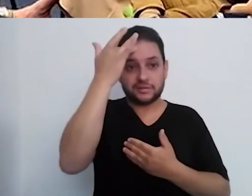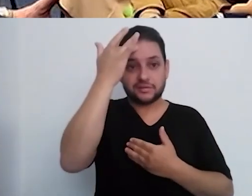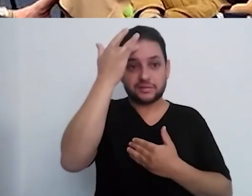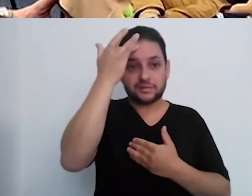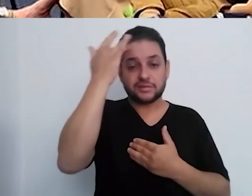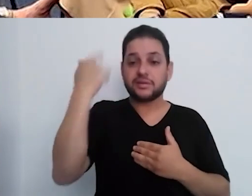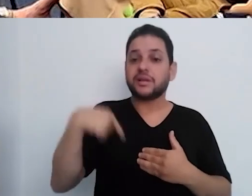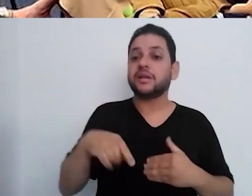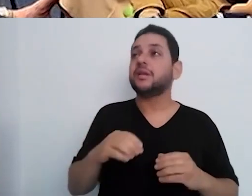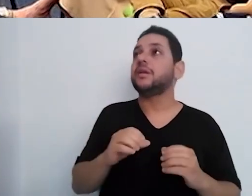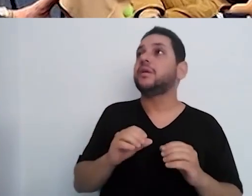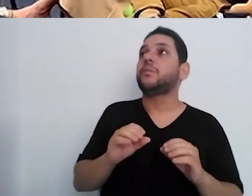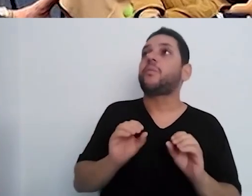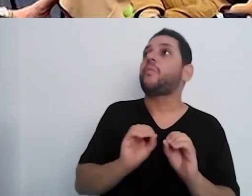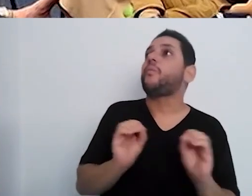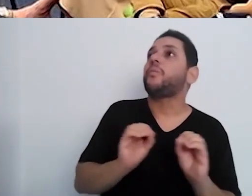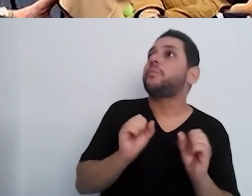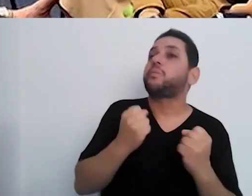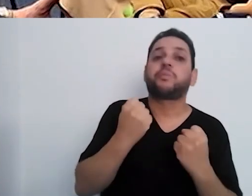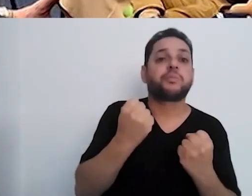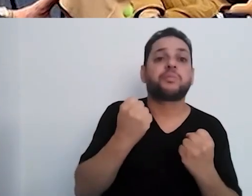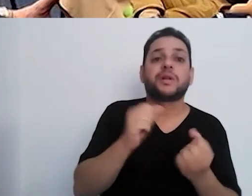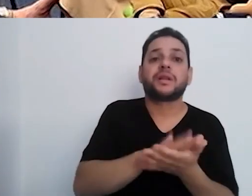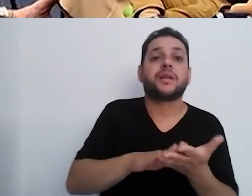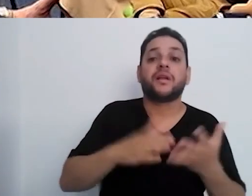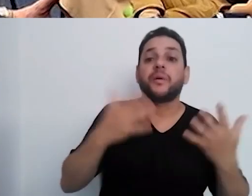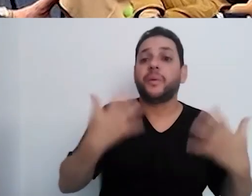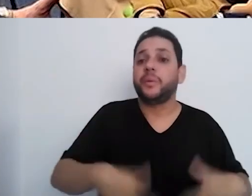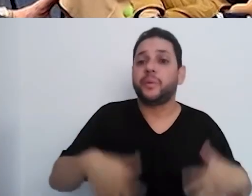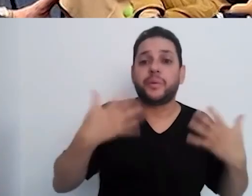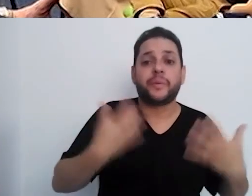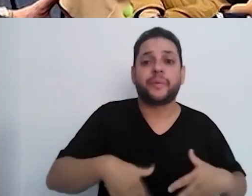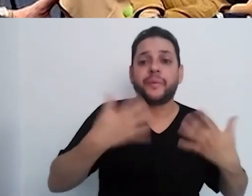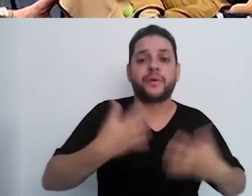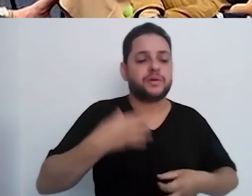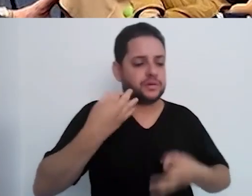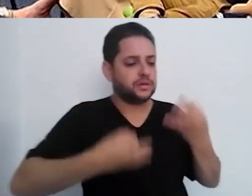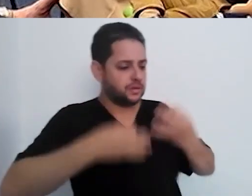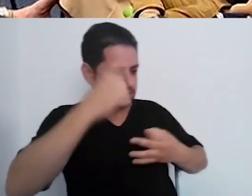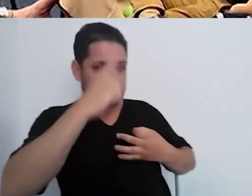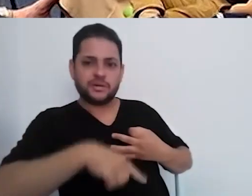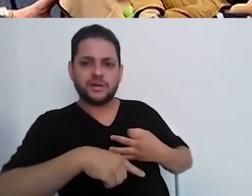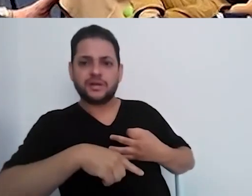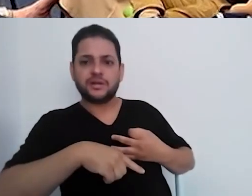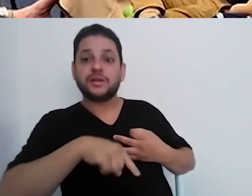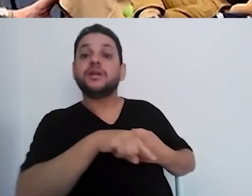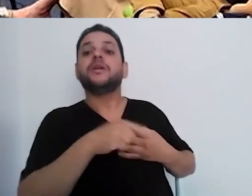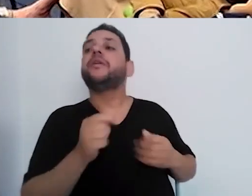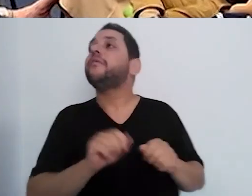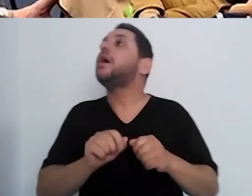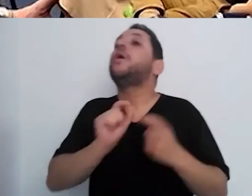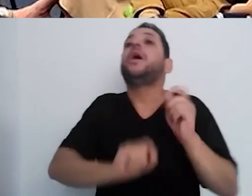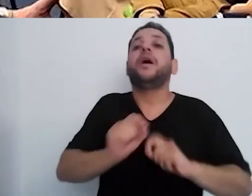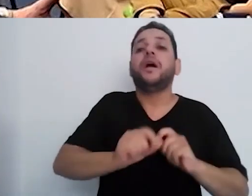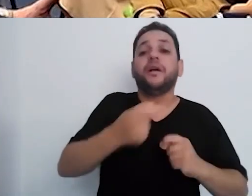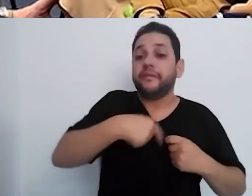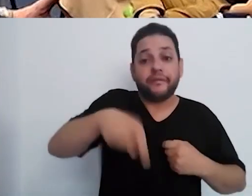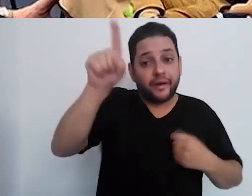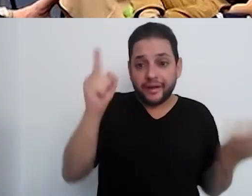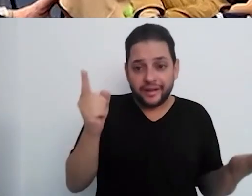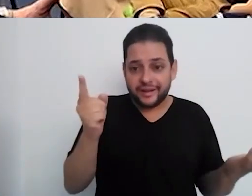poder, nenhum poder, a pessoa está apavorada. O juiz manda você ir, você vai, claro que você vai, claro que você vai. E mesmo que não seja